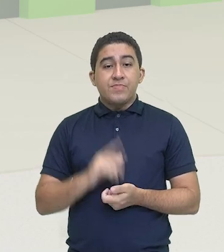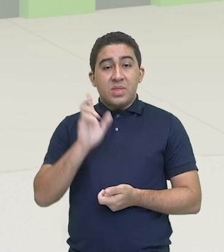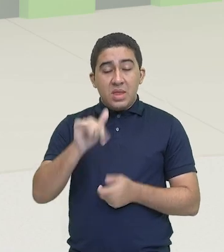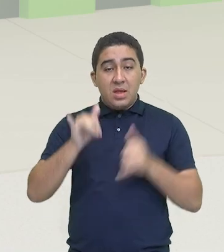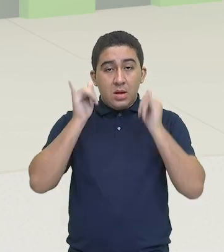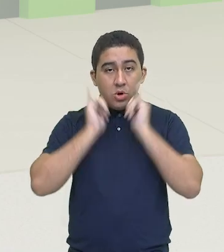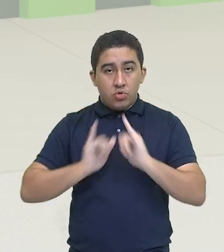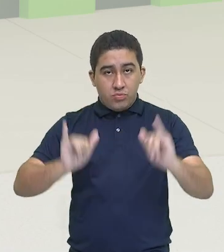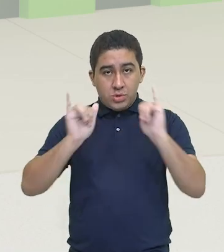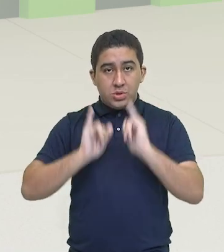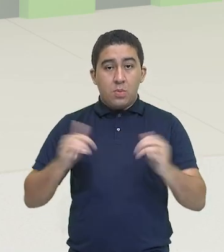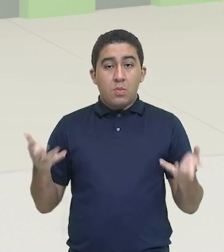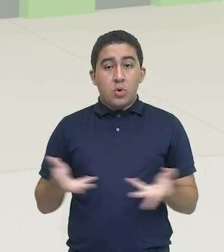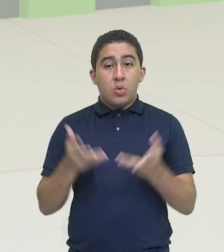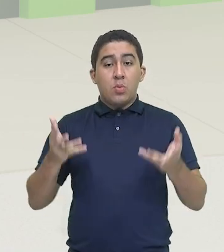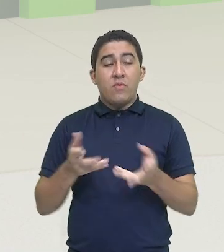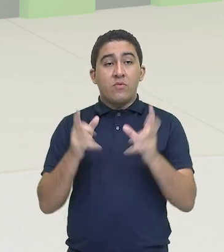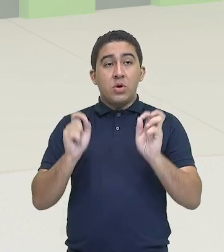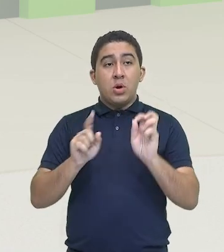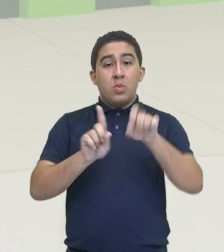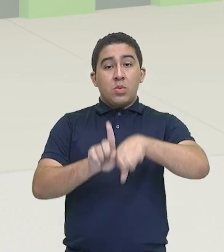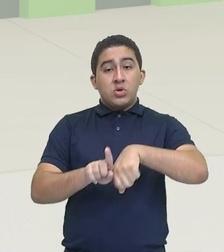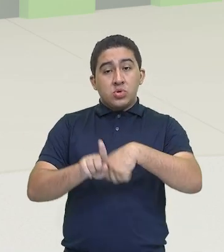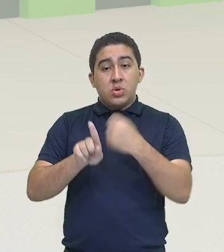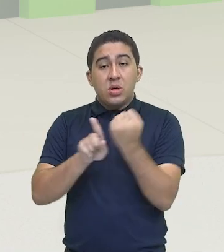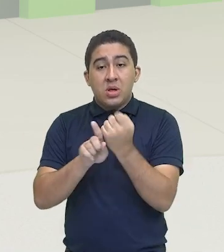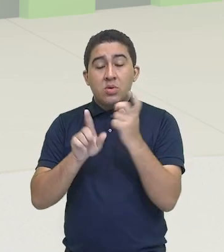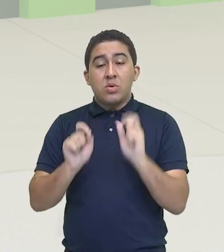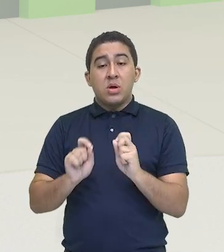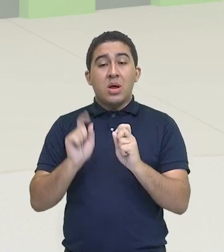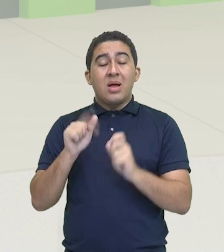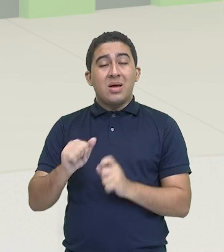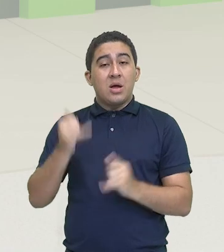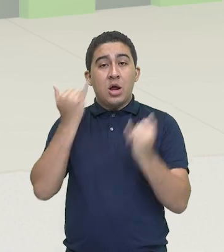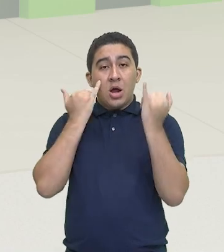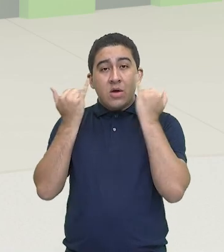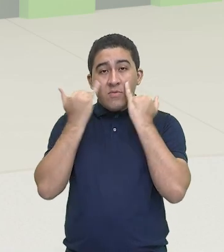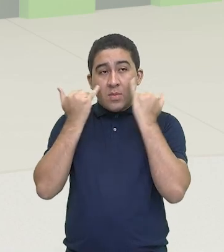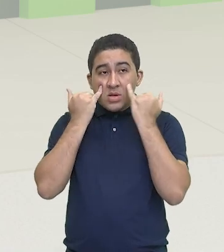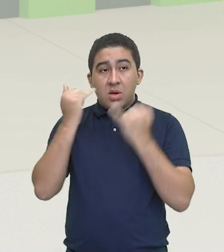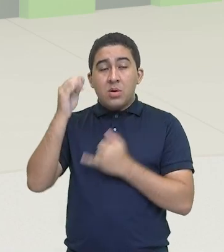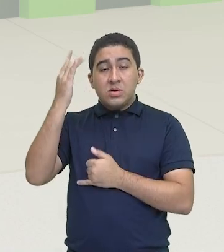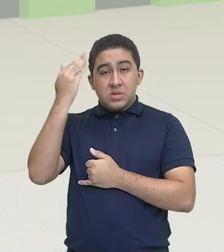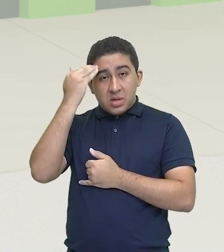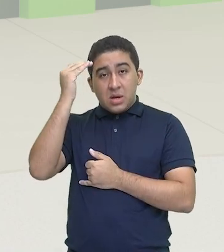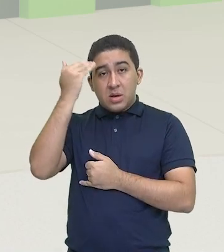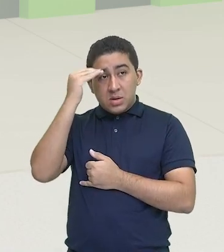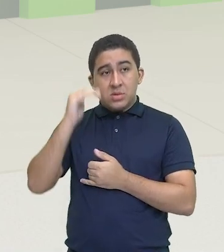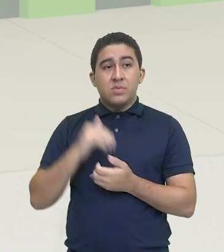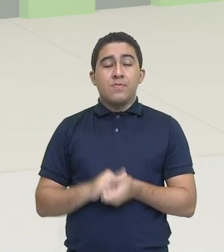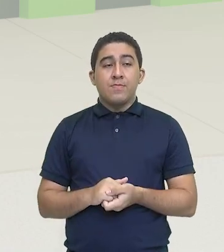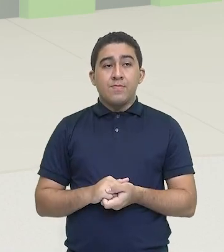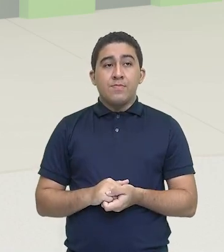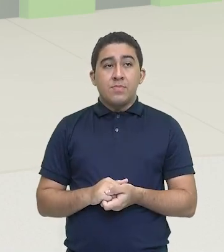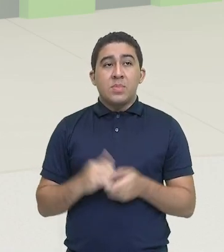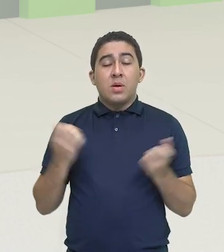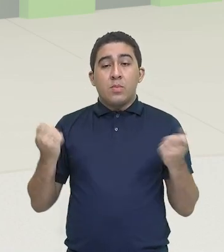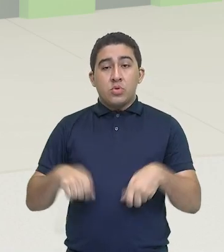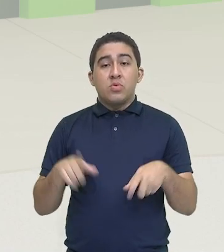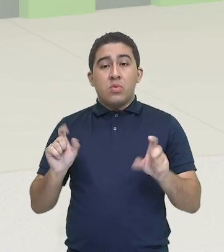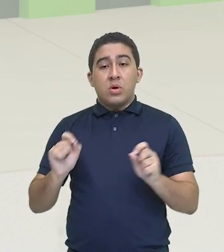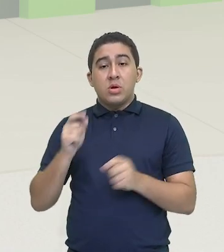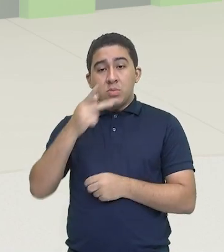divulgações, elas promovem uma sociedade informada, permitindo que as pessoas, vejam aí,